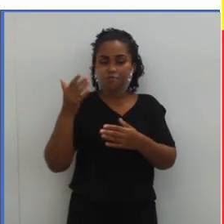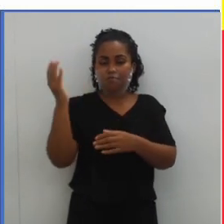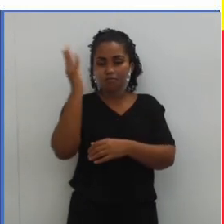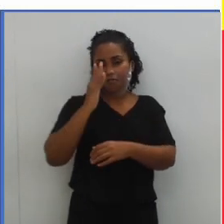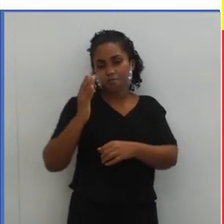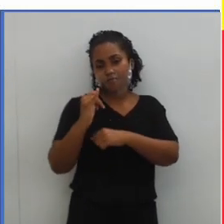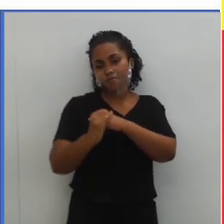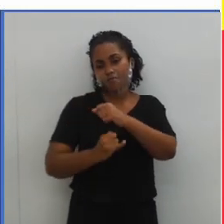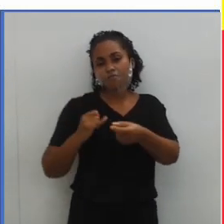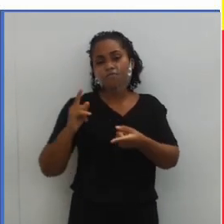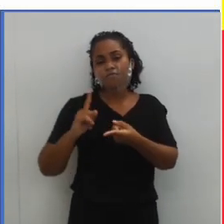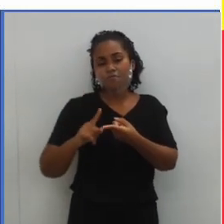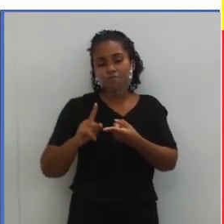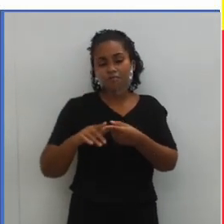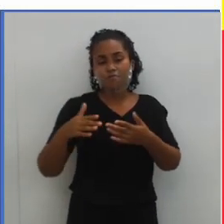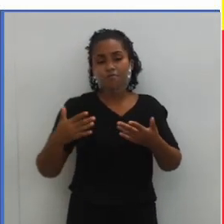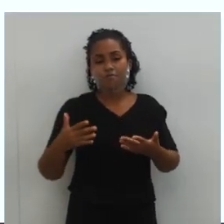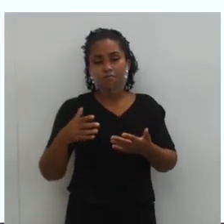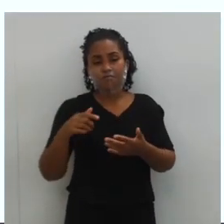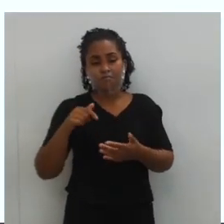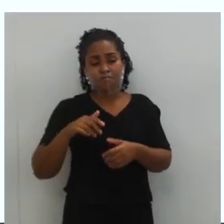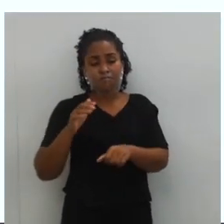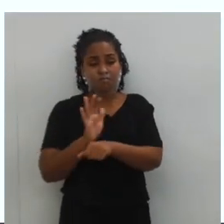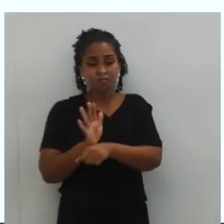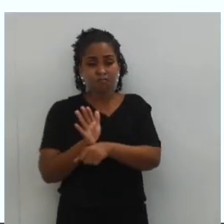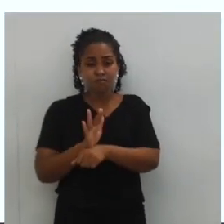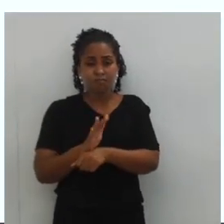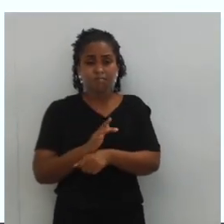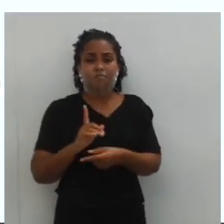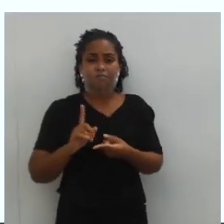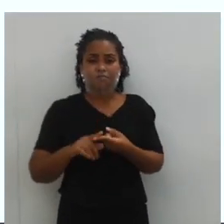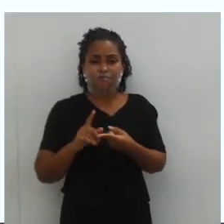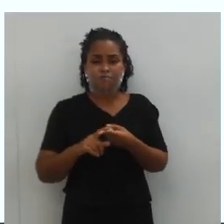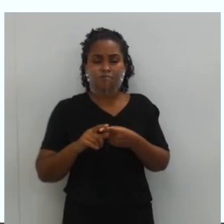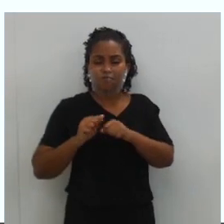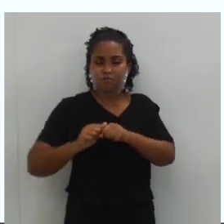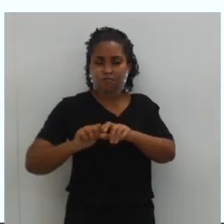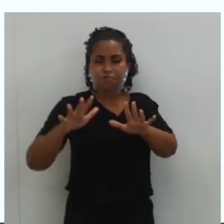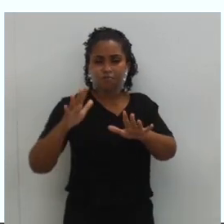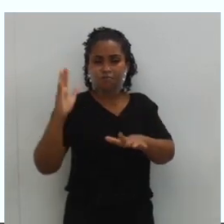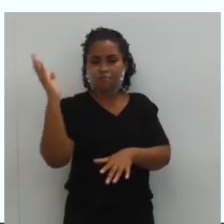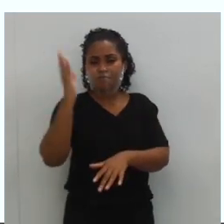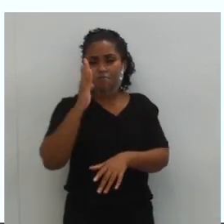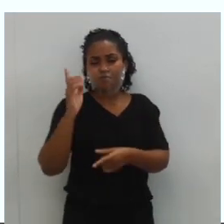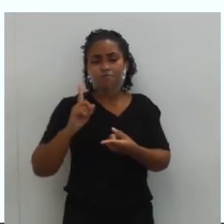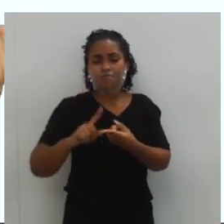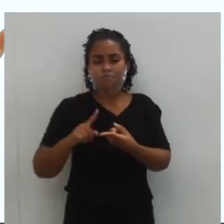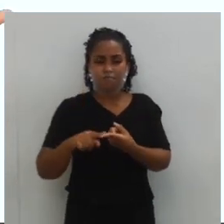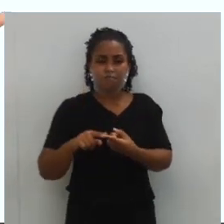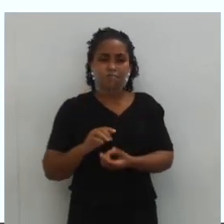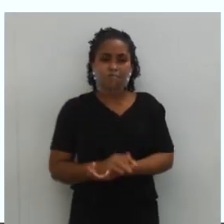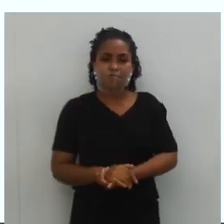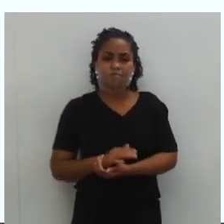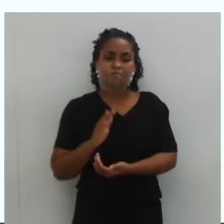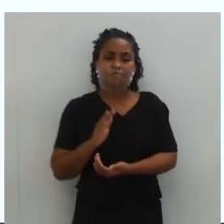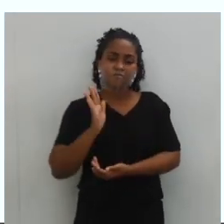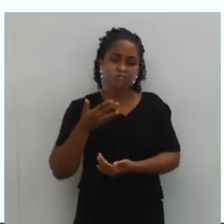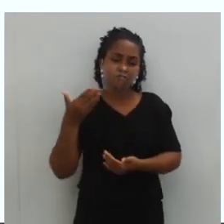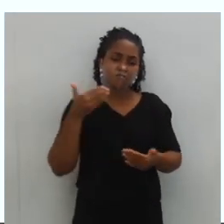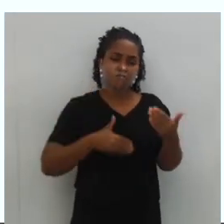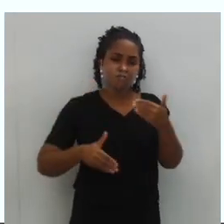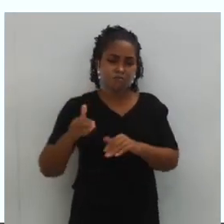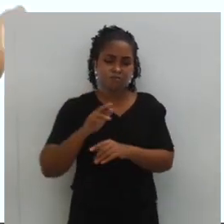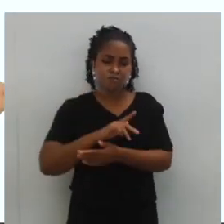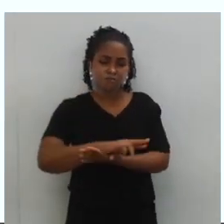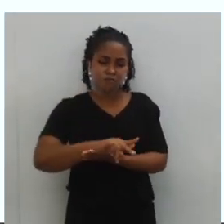internacionais, né? Então, assim, o cinema feito aqui, ele, além de ter repercussão nacional, ele também já participou de vários